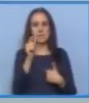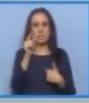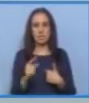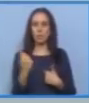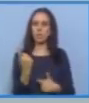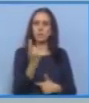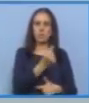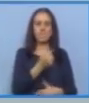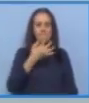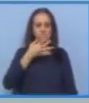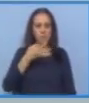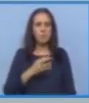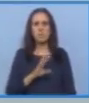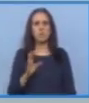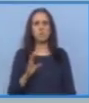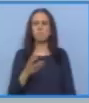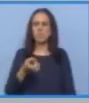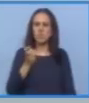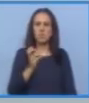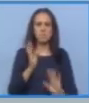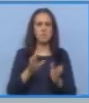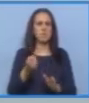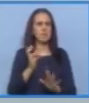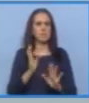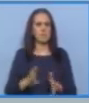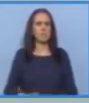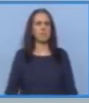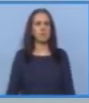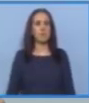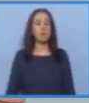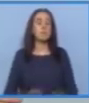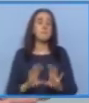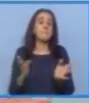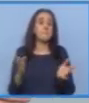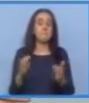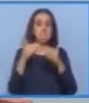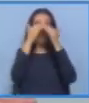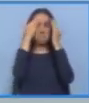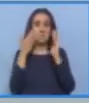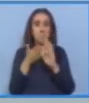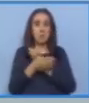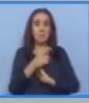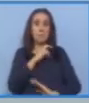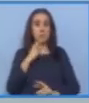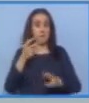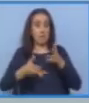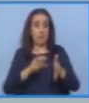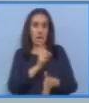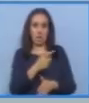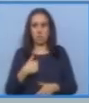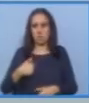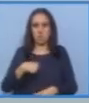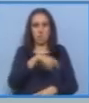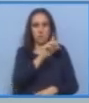saí de lá com a convicção, bem, tenho que arriscar. Bem, o seminário pareceu-me ser uma fábrica de padres, vamos a isso, é para lá se é ali que